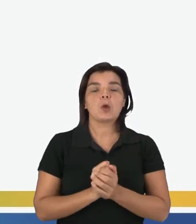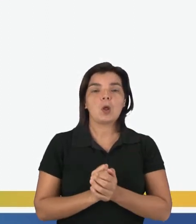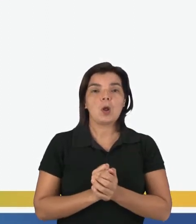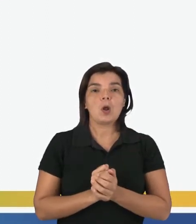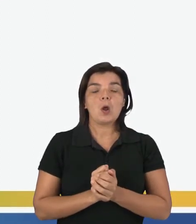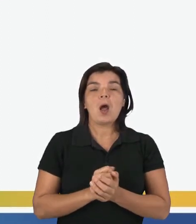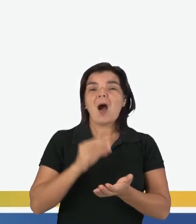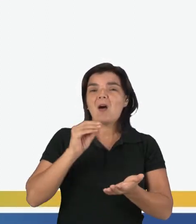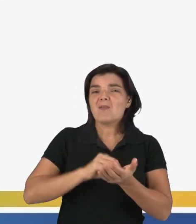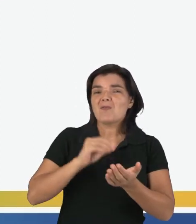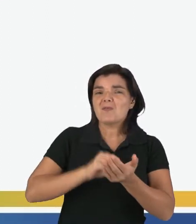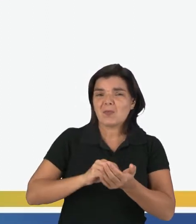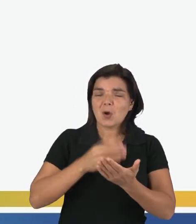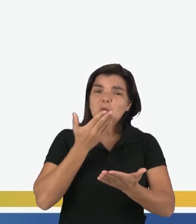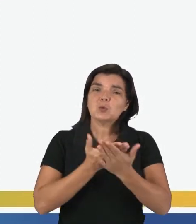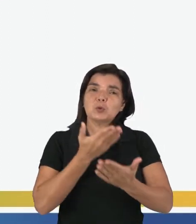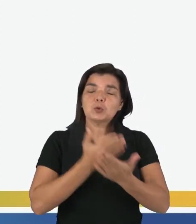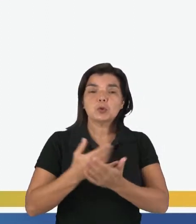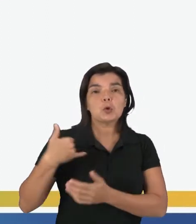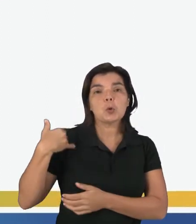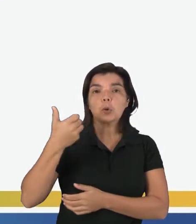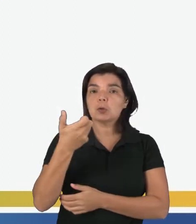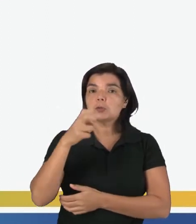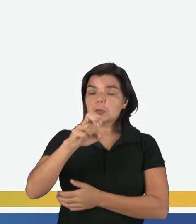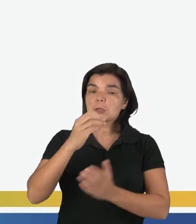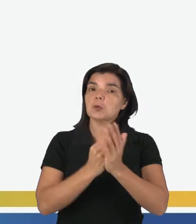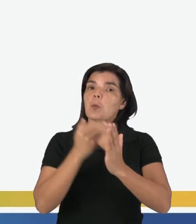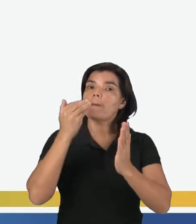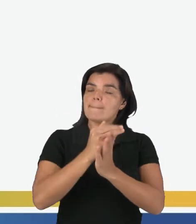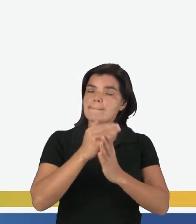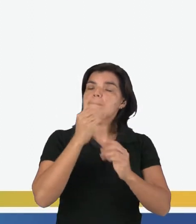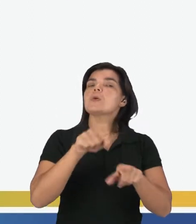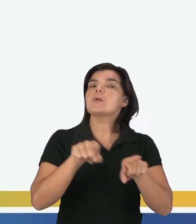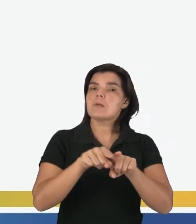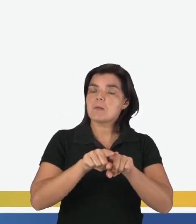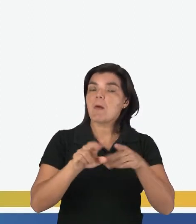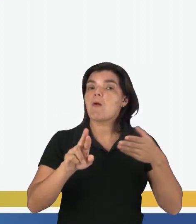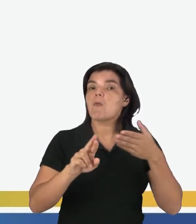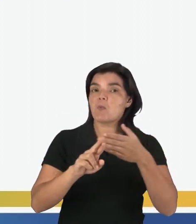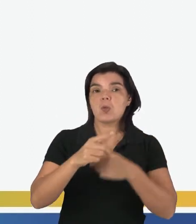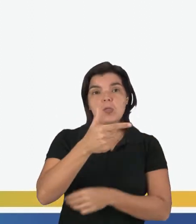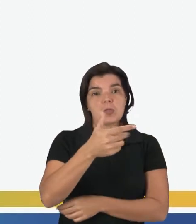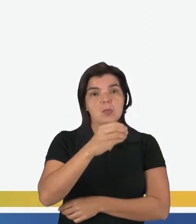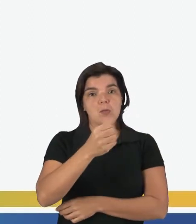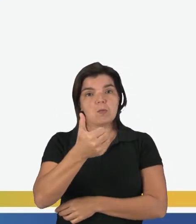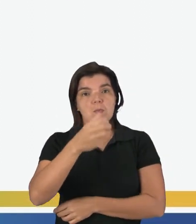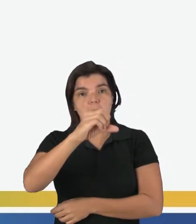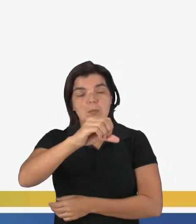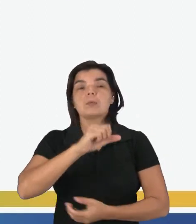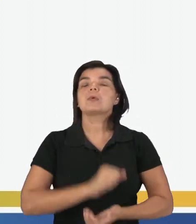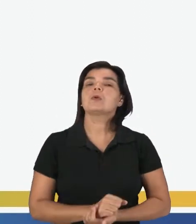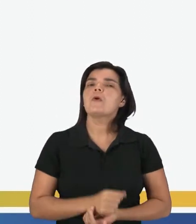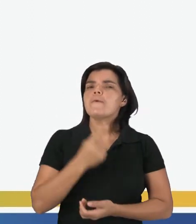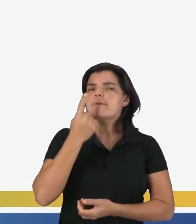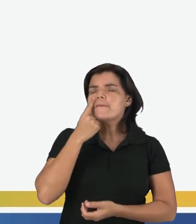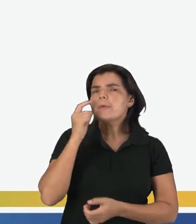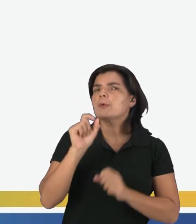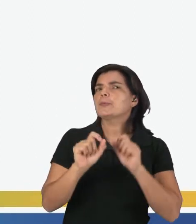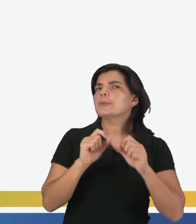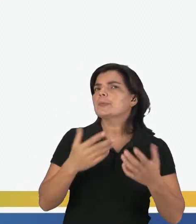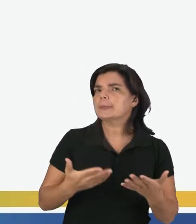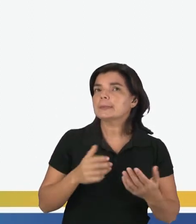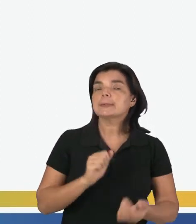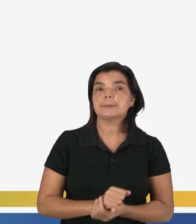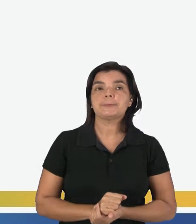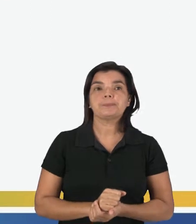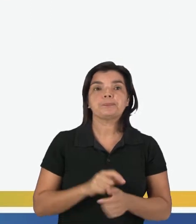de analfabetismo entre pessoas de 15 anos ou mais de idade, isso aí referente a 2019. Vamos verificar que